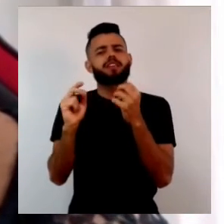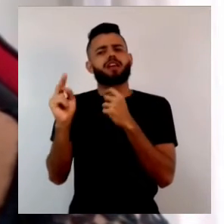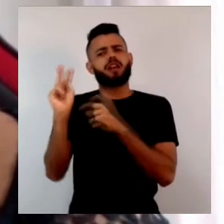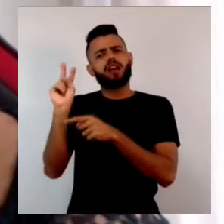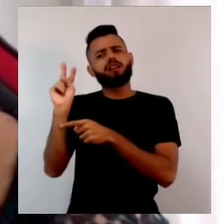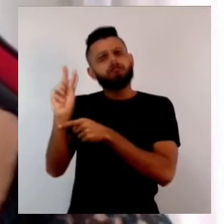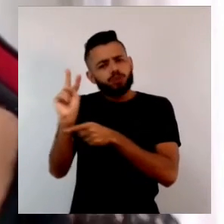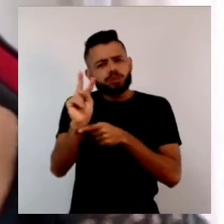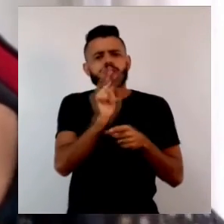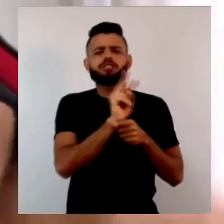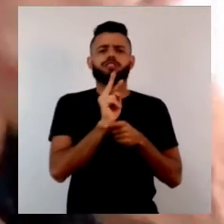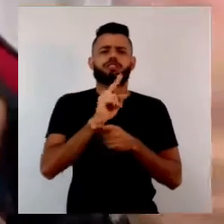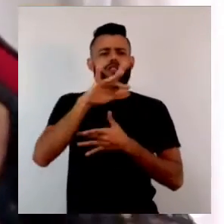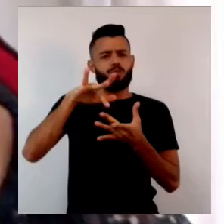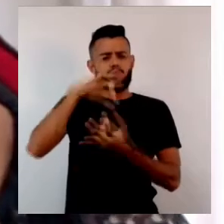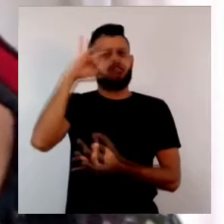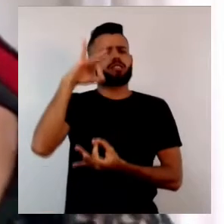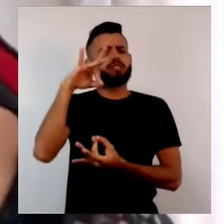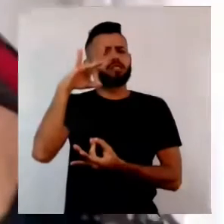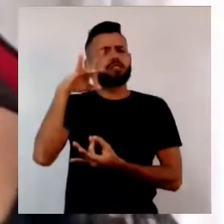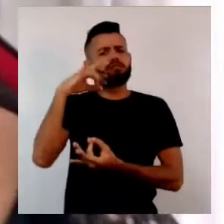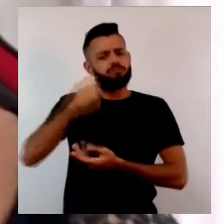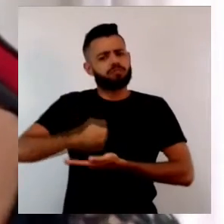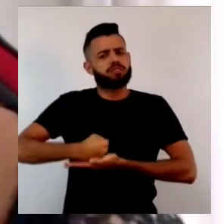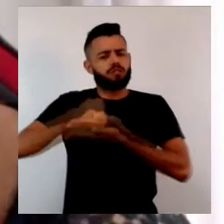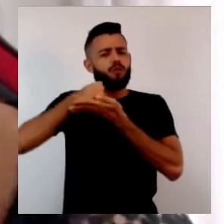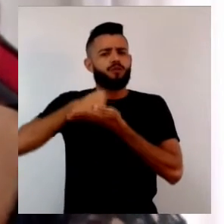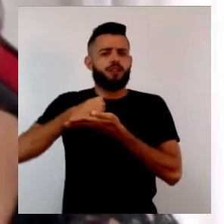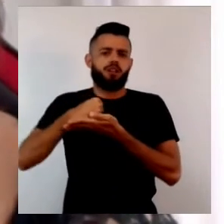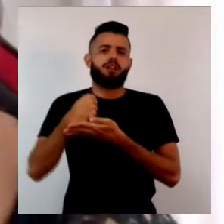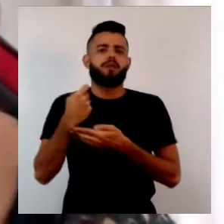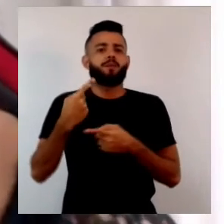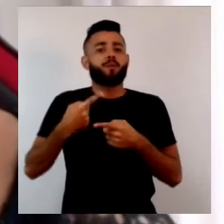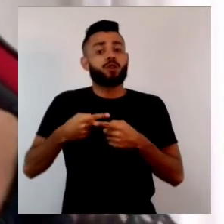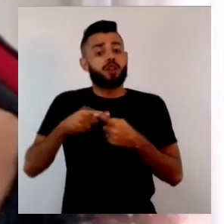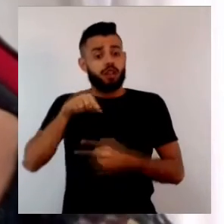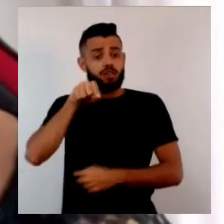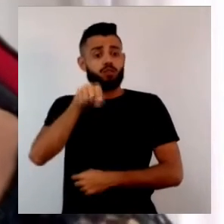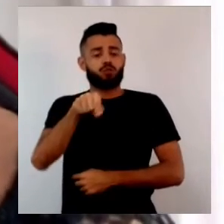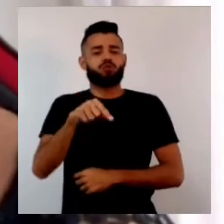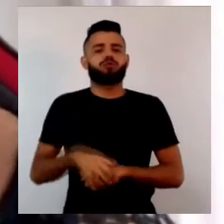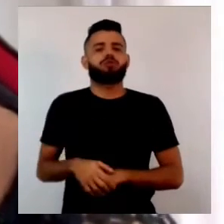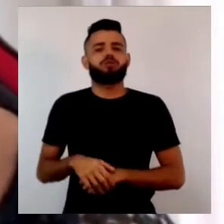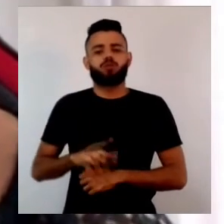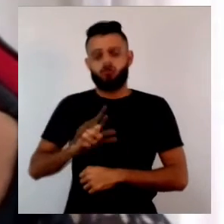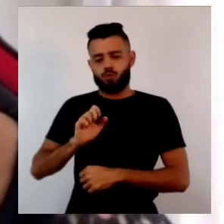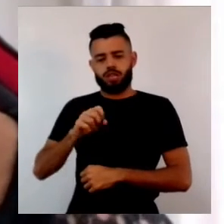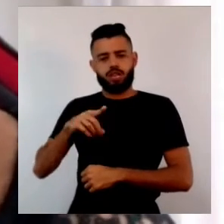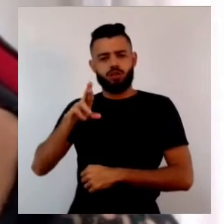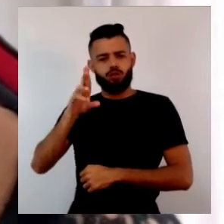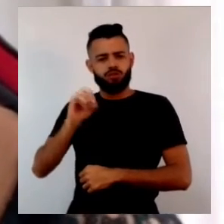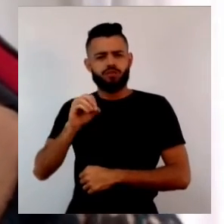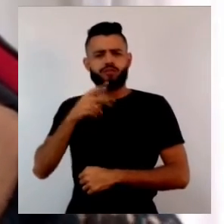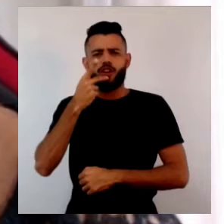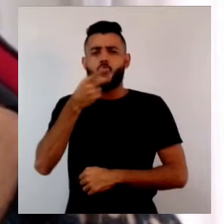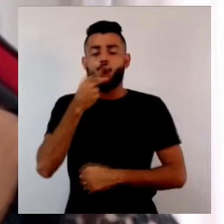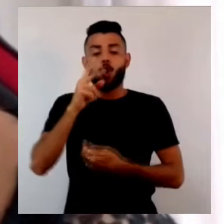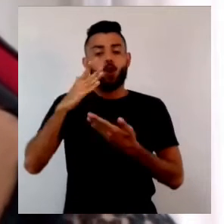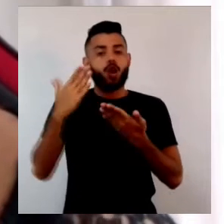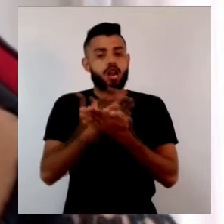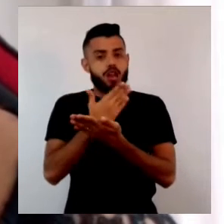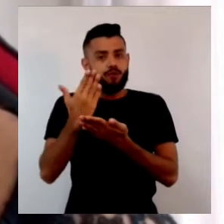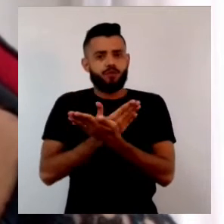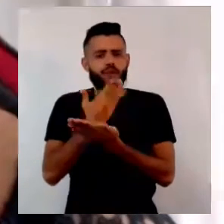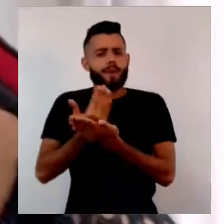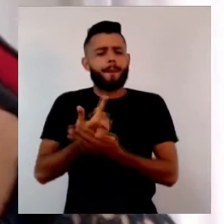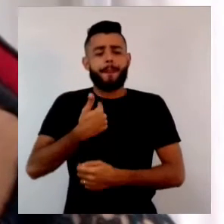isso, e a gente... O Leandro citou os livros, né? Ou seja, nunca li tanto a respeito